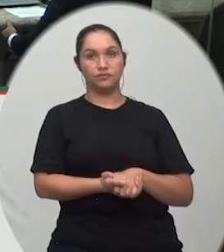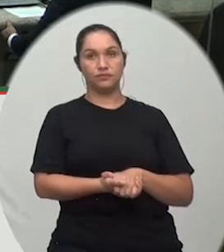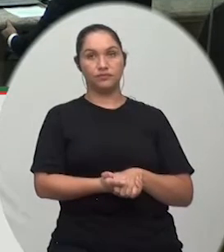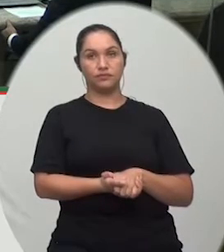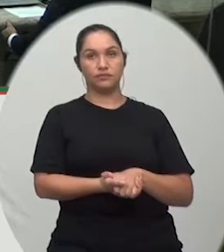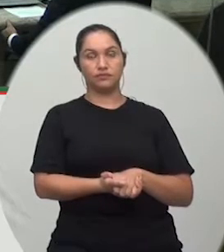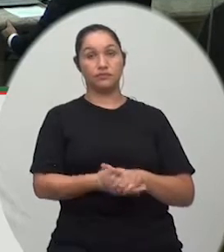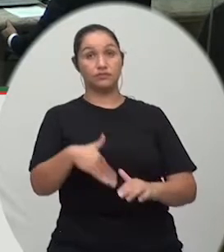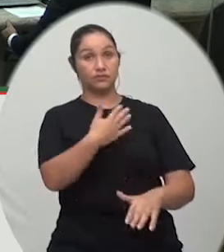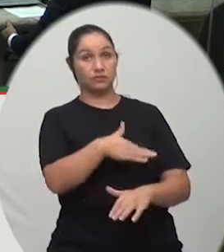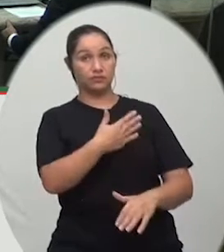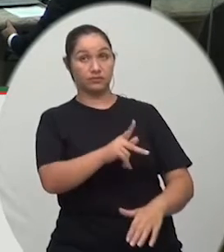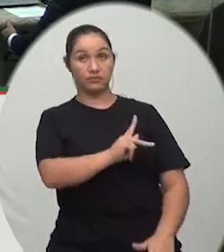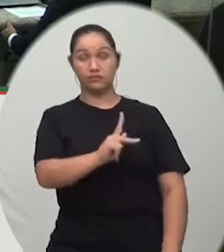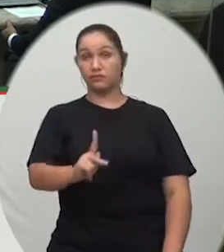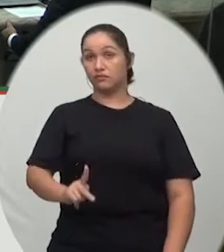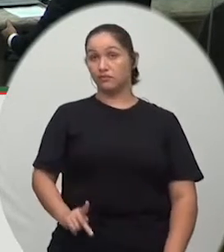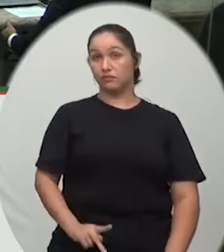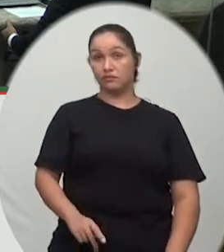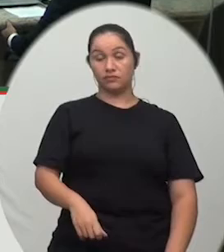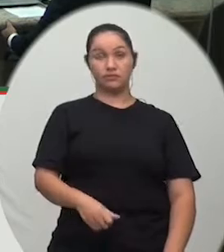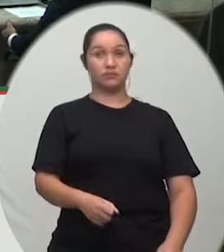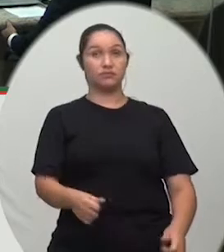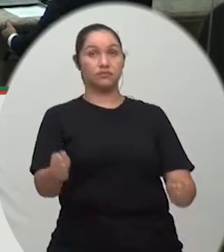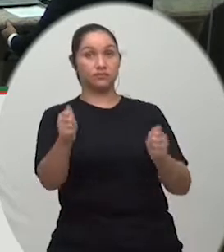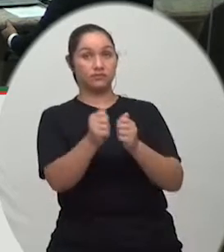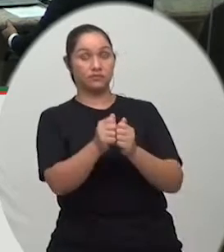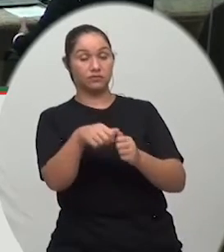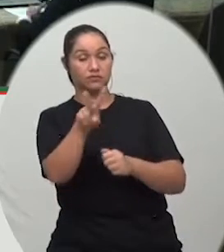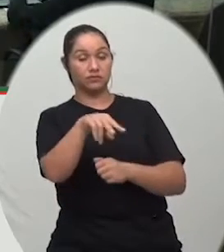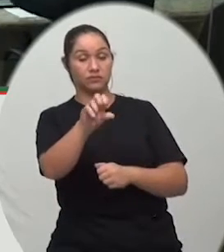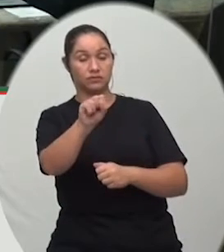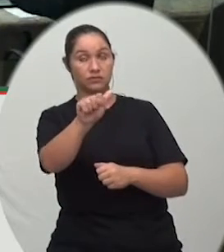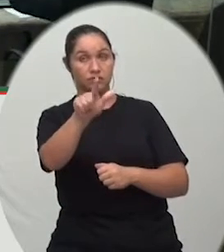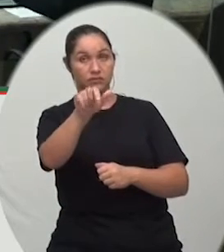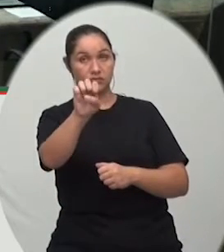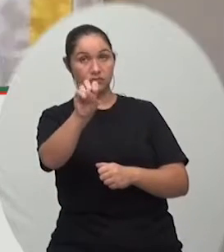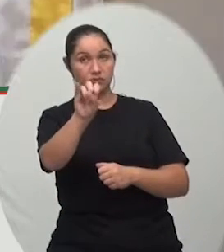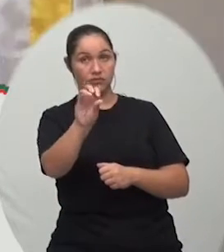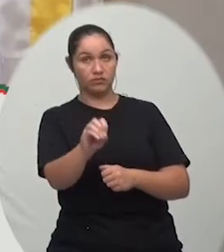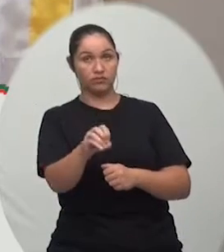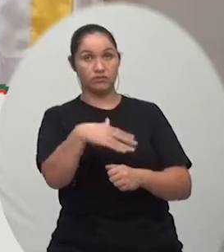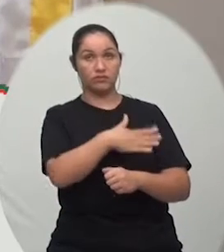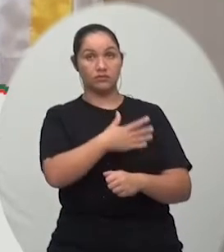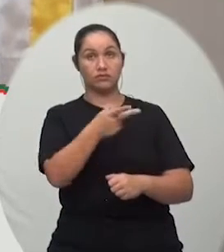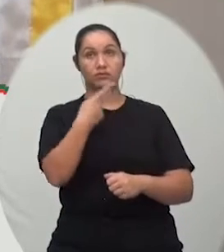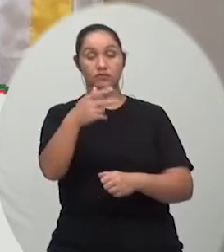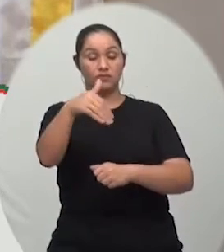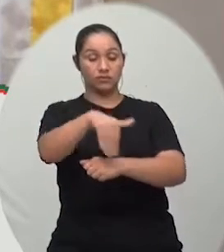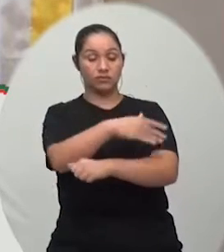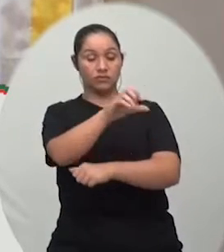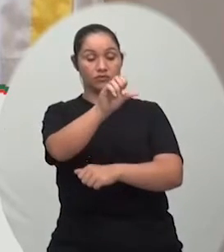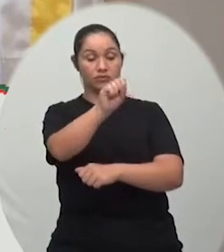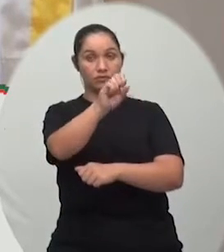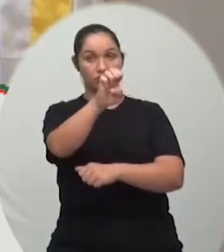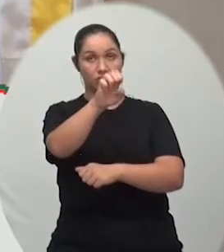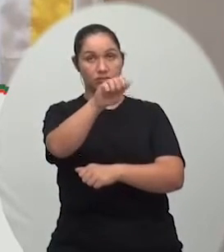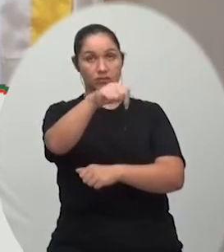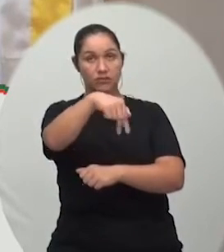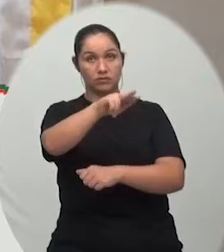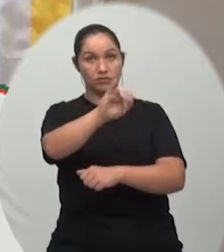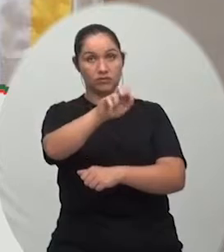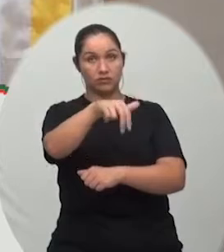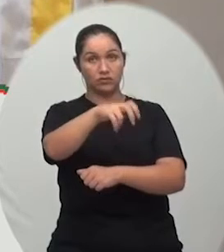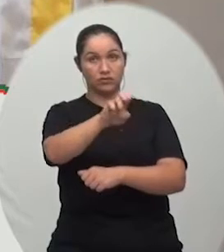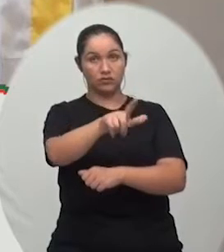Eu só gostaria, senhor presidente, de me somar ao vereador Salésio aqui. Está tratando da rua João Sequinel, a rua onde a gente